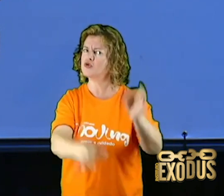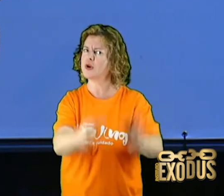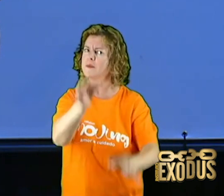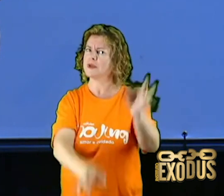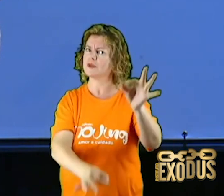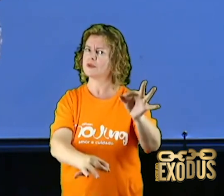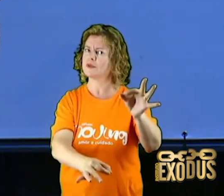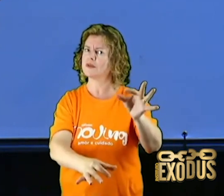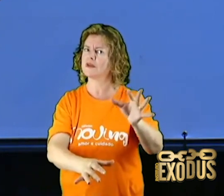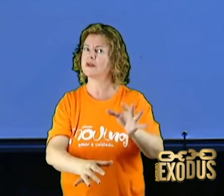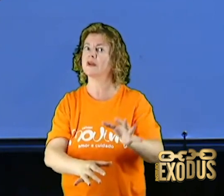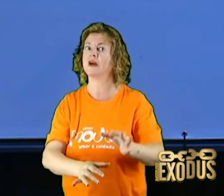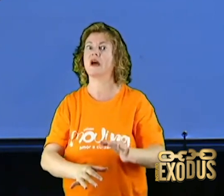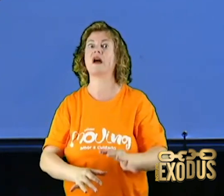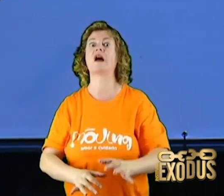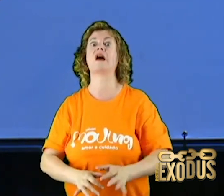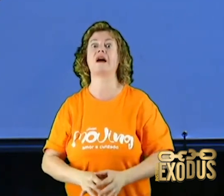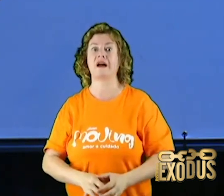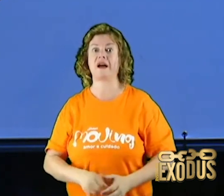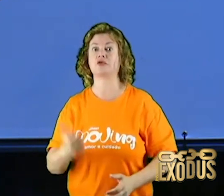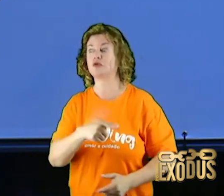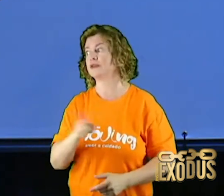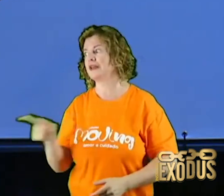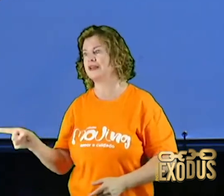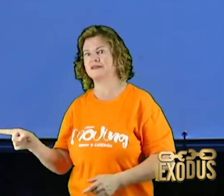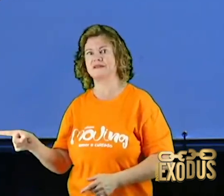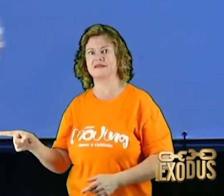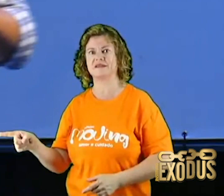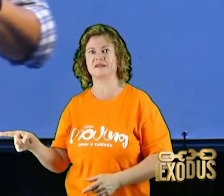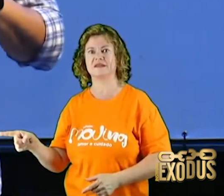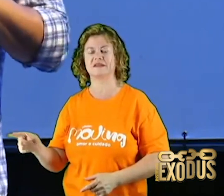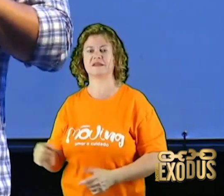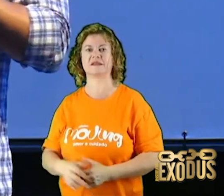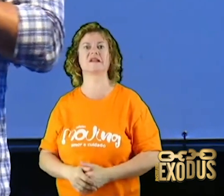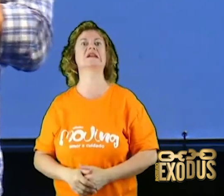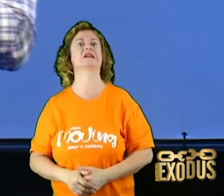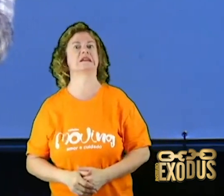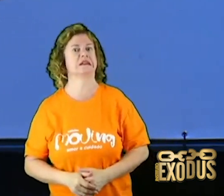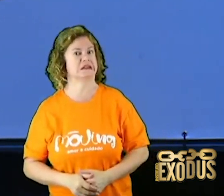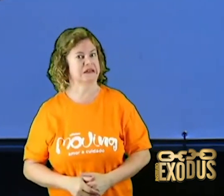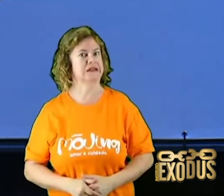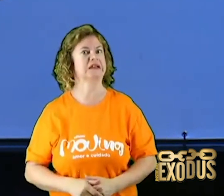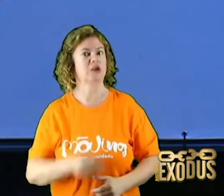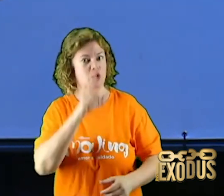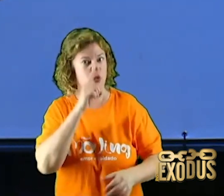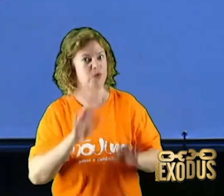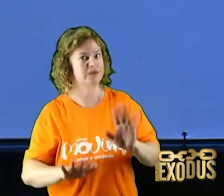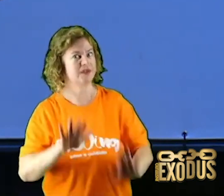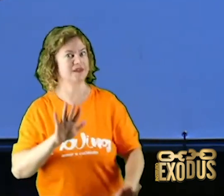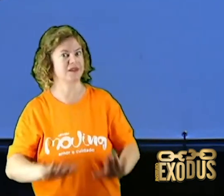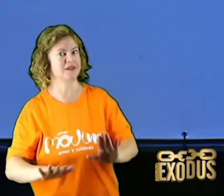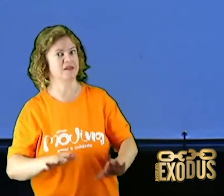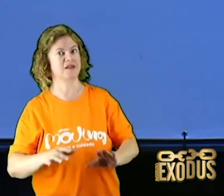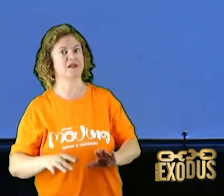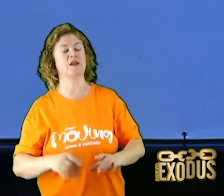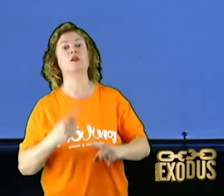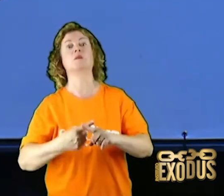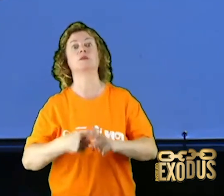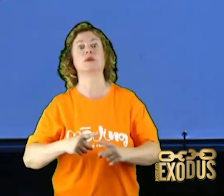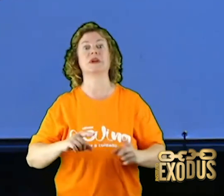dia do juízo? Não vai não, meu camarada, não vai não. Deus vai falar para você, você viu e não